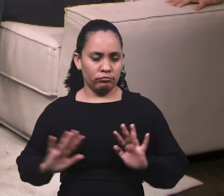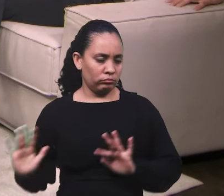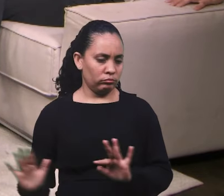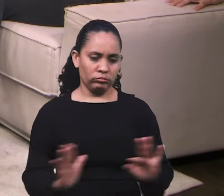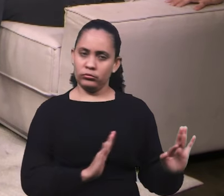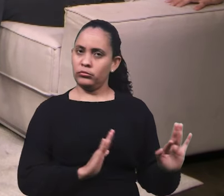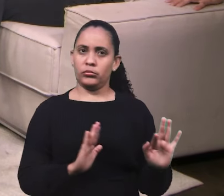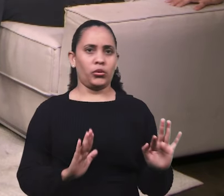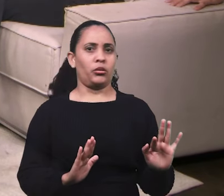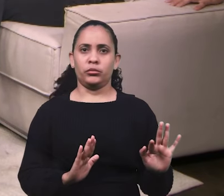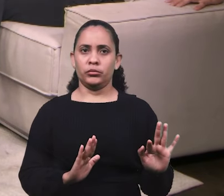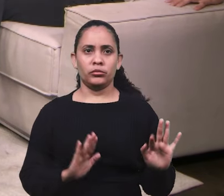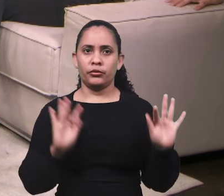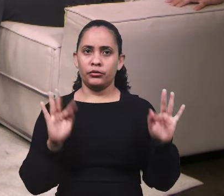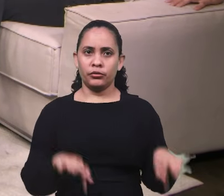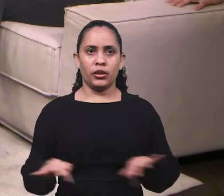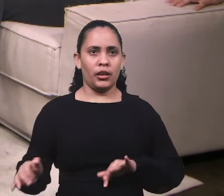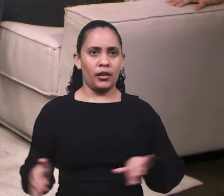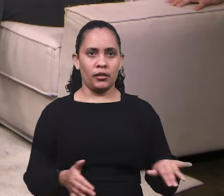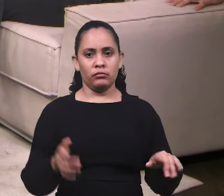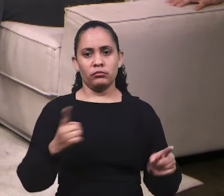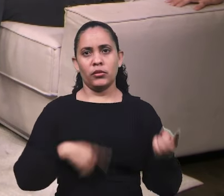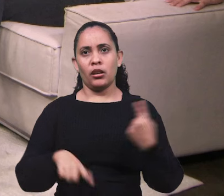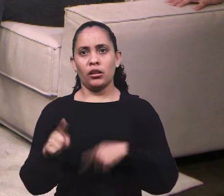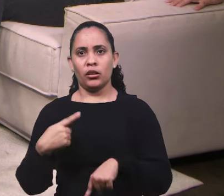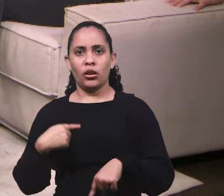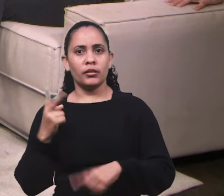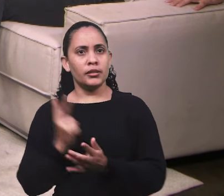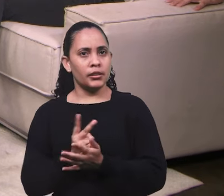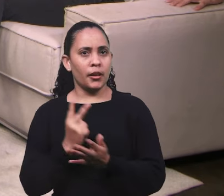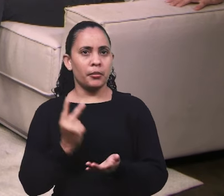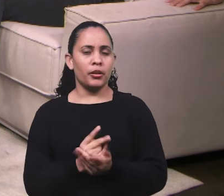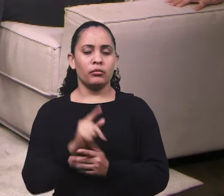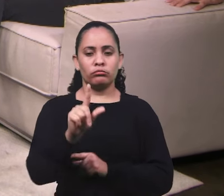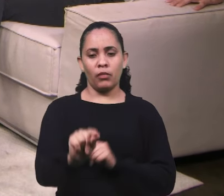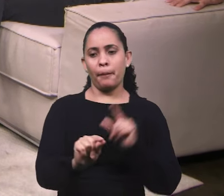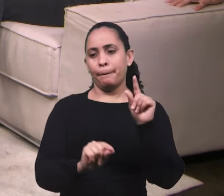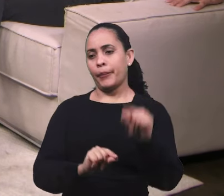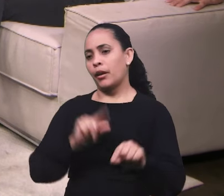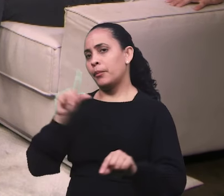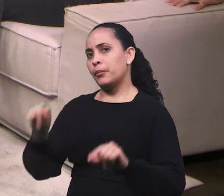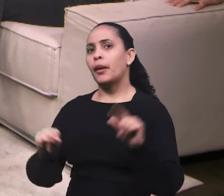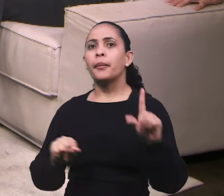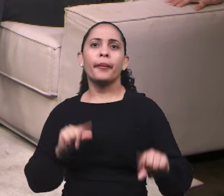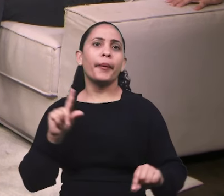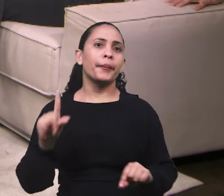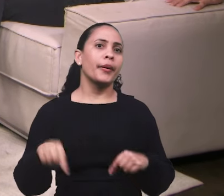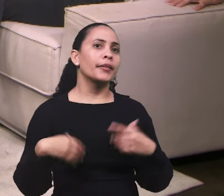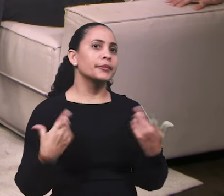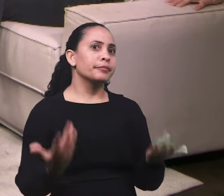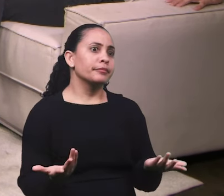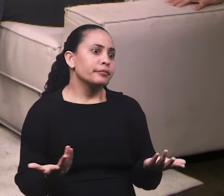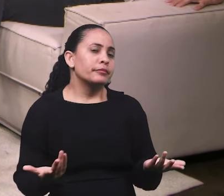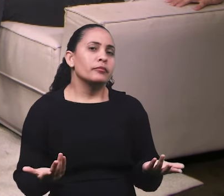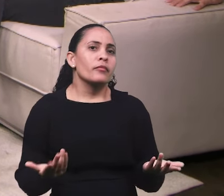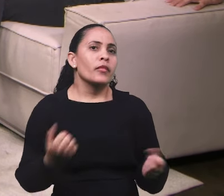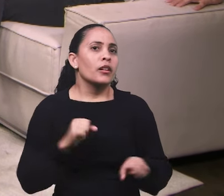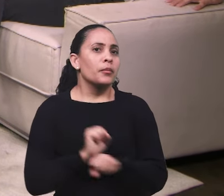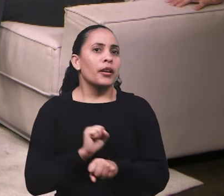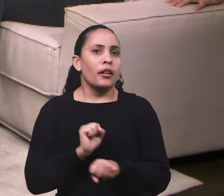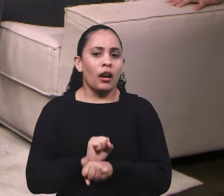isso faz parte do dia a dia. E é tomar decisão assim o tempo todo. Qual a decisão que tomar? Crescer agora, criar mais um